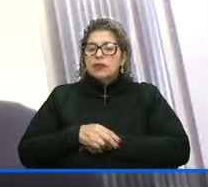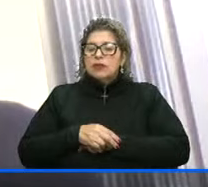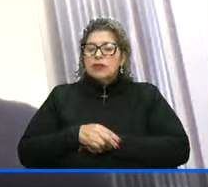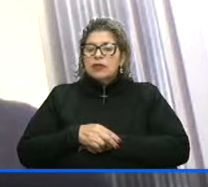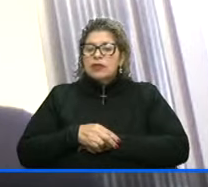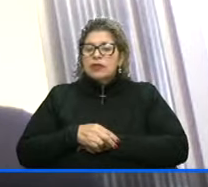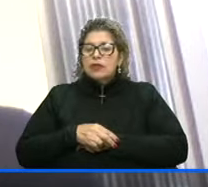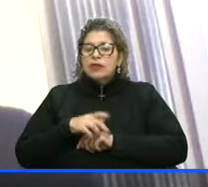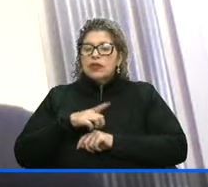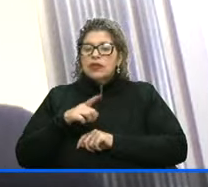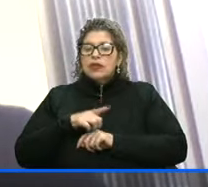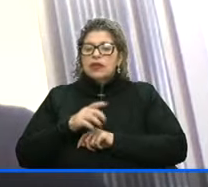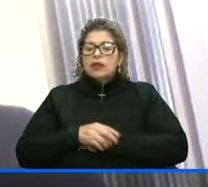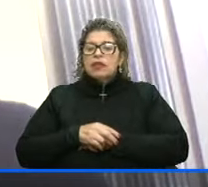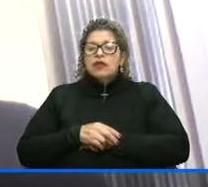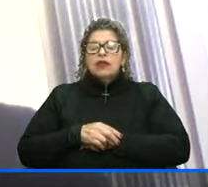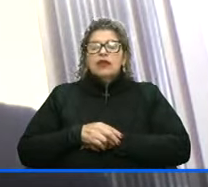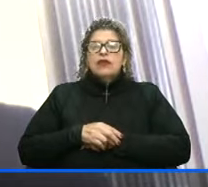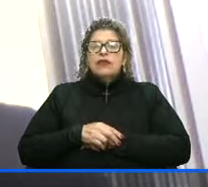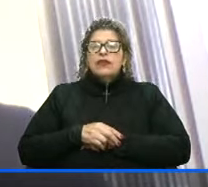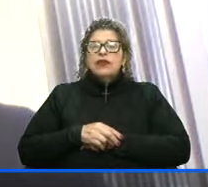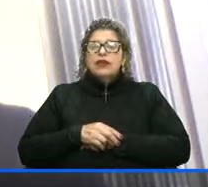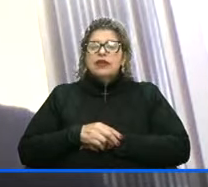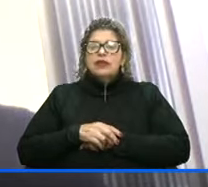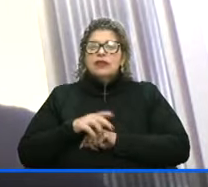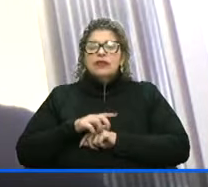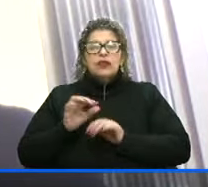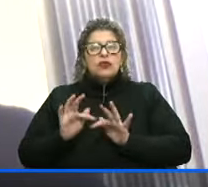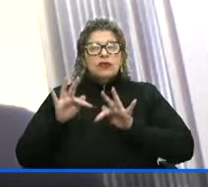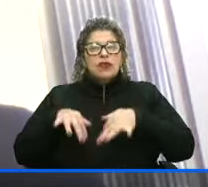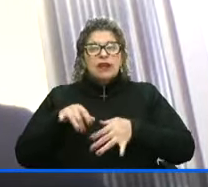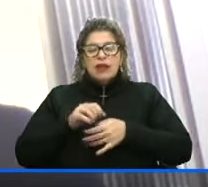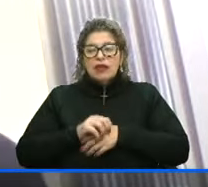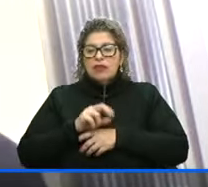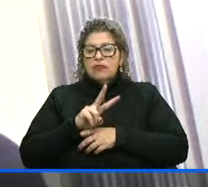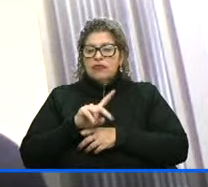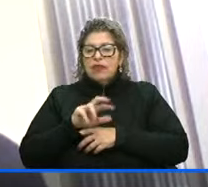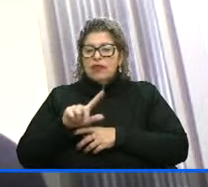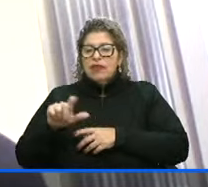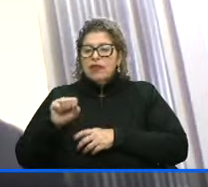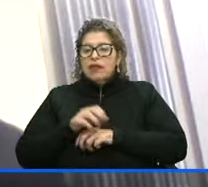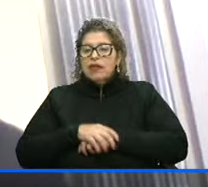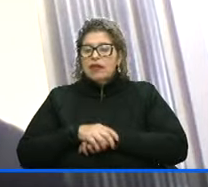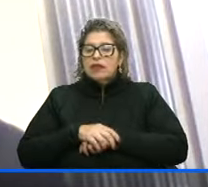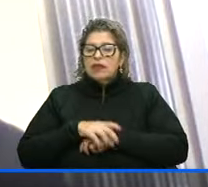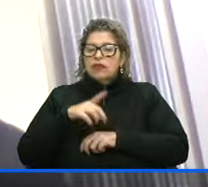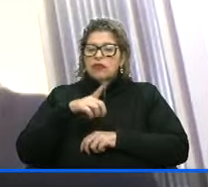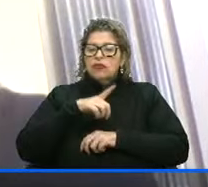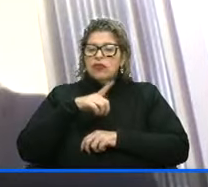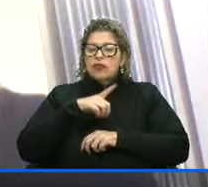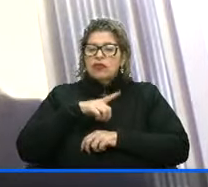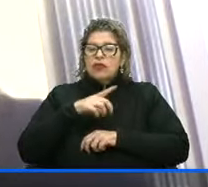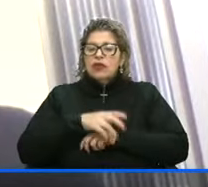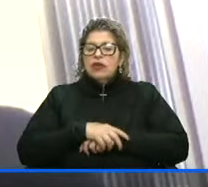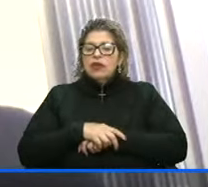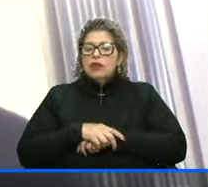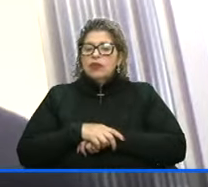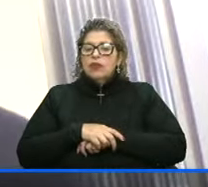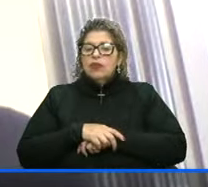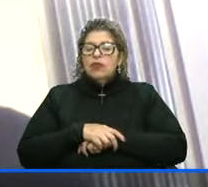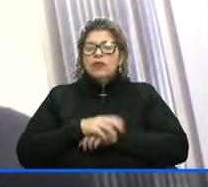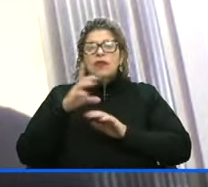Eles estão finalizando agora a ampliação das vagas, mas já com os editais, né? A ampliação das vagas